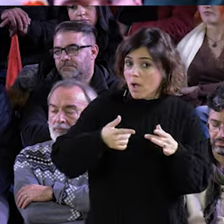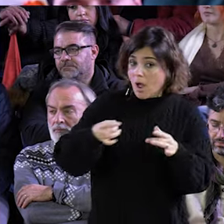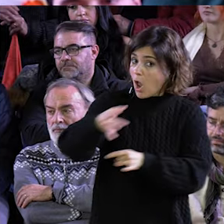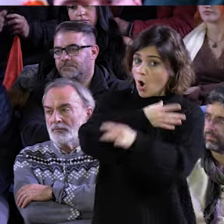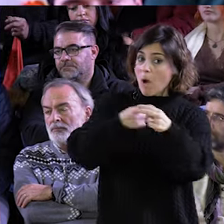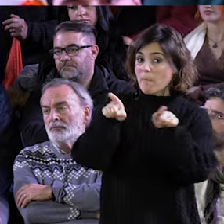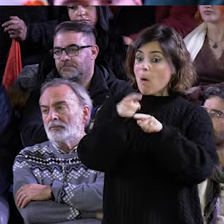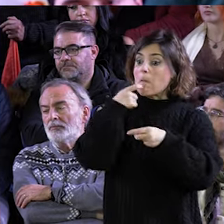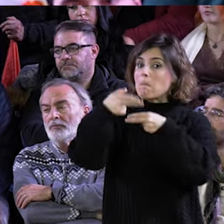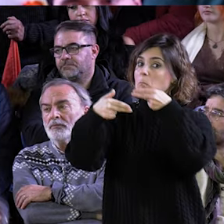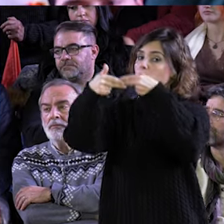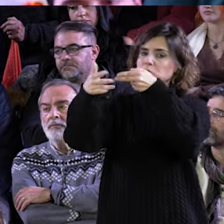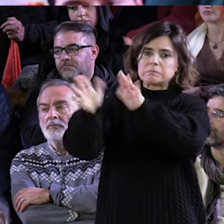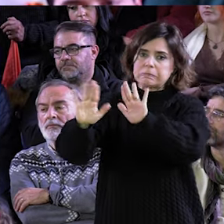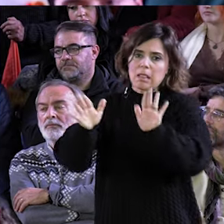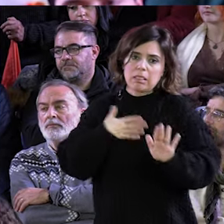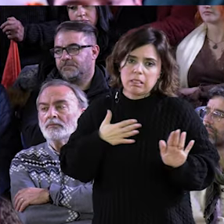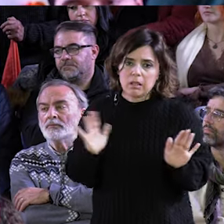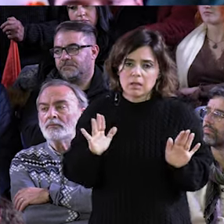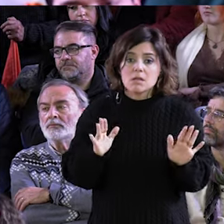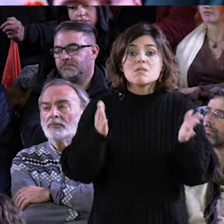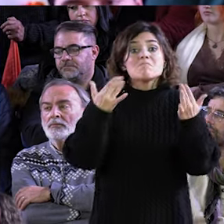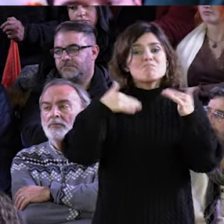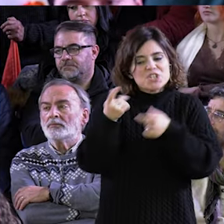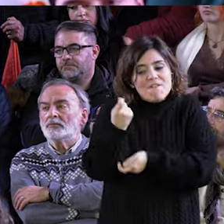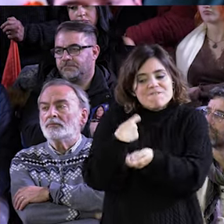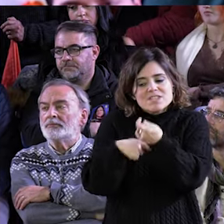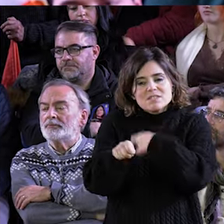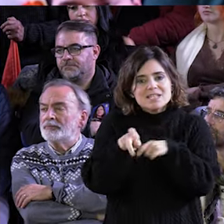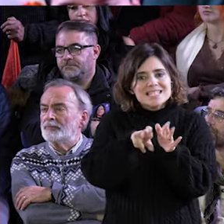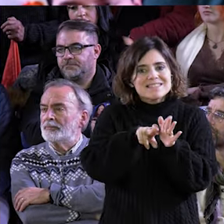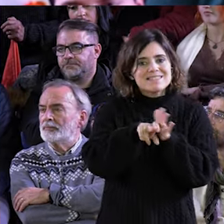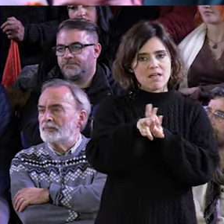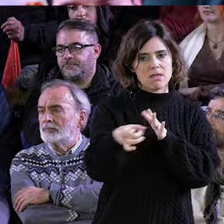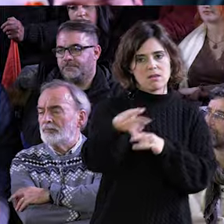Mas andar no mercado mundial a vender vistos a gente rica e duvidosa